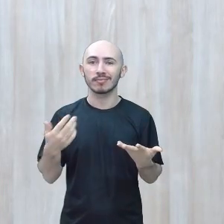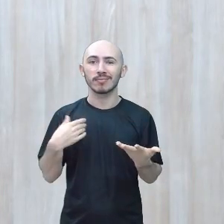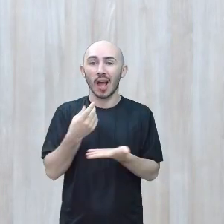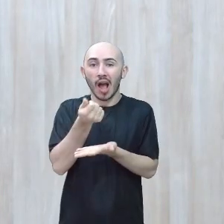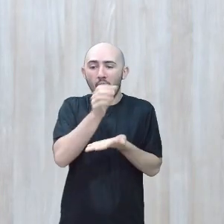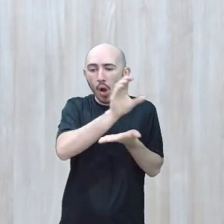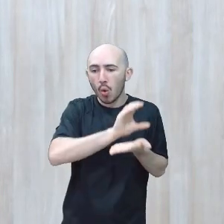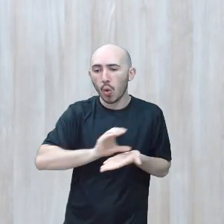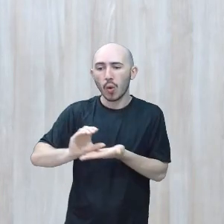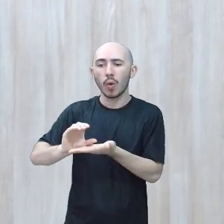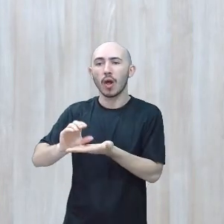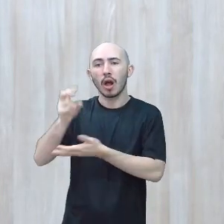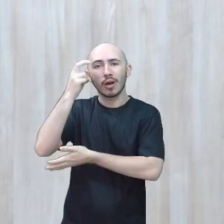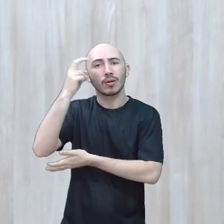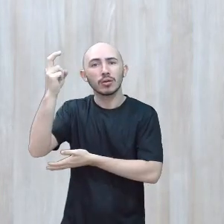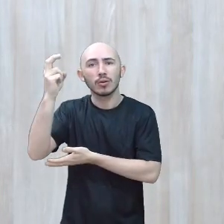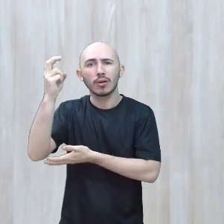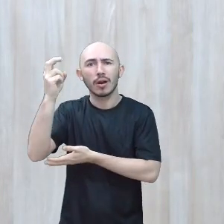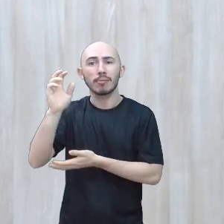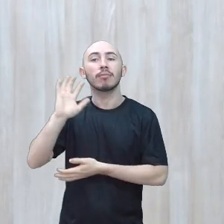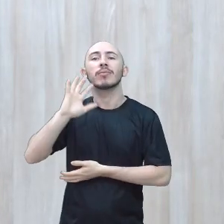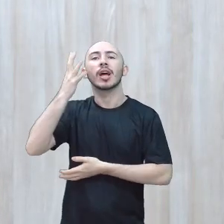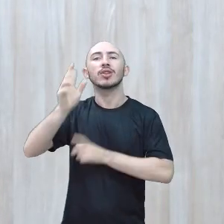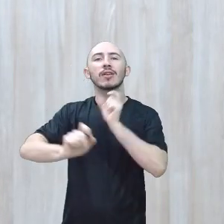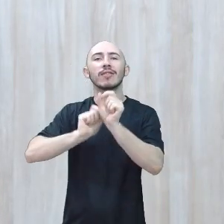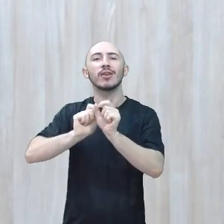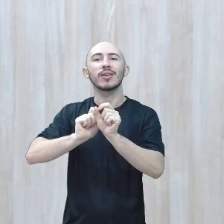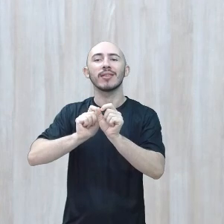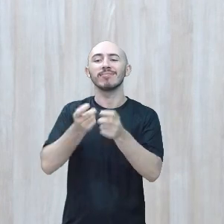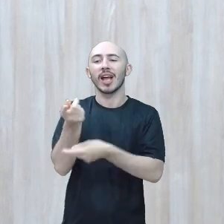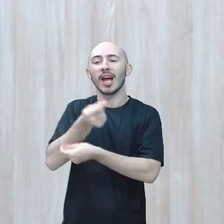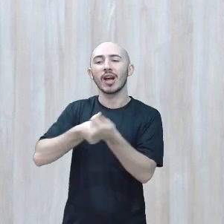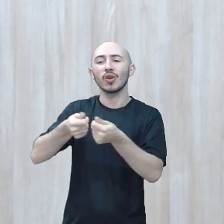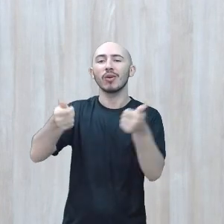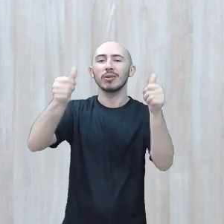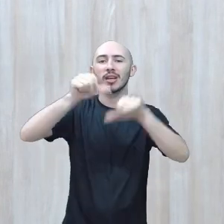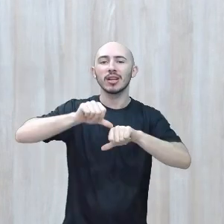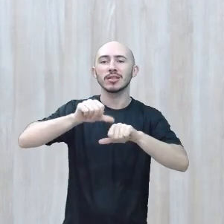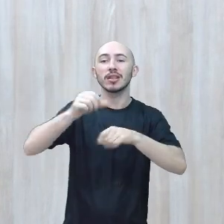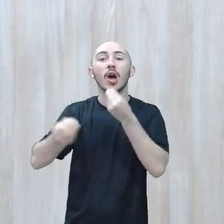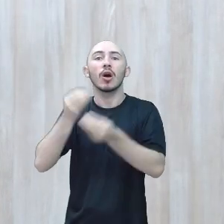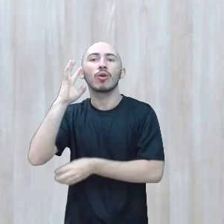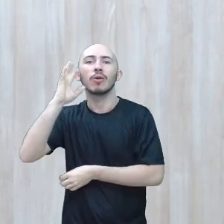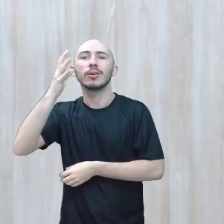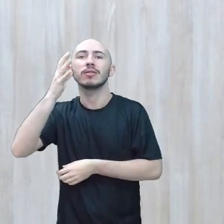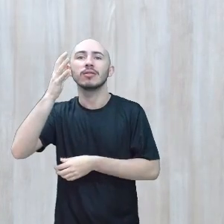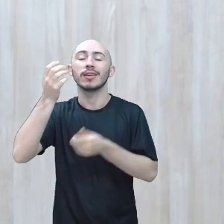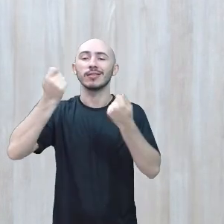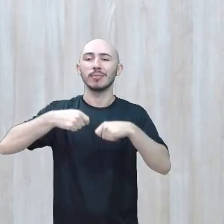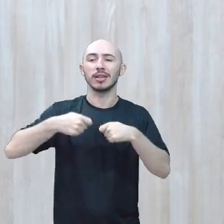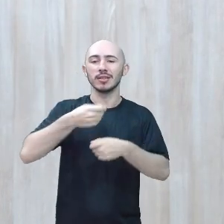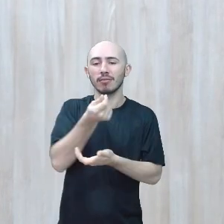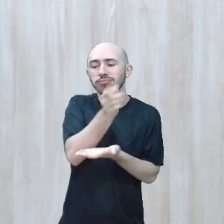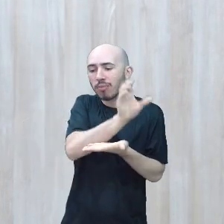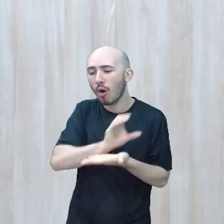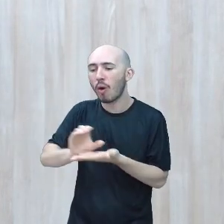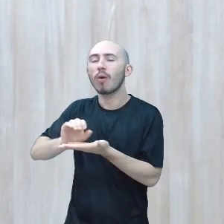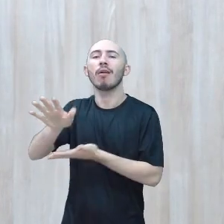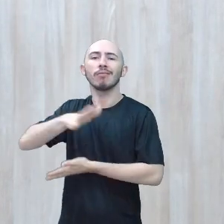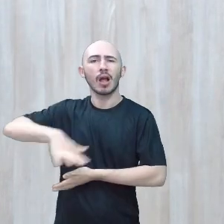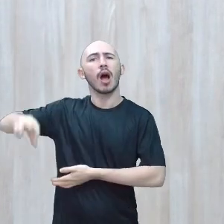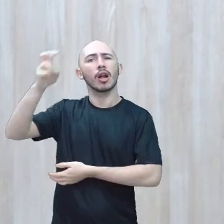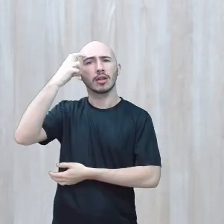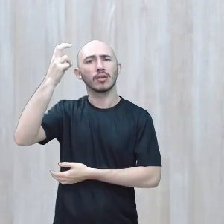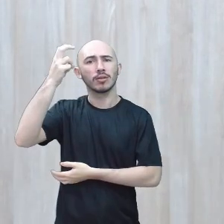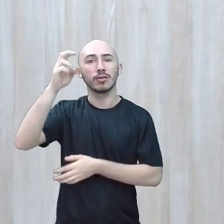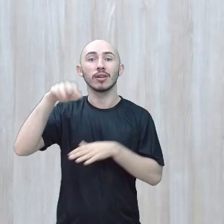para sair de uma crise econômica. Vê, imagina só a gente investindo no brega e no funk para sair da crise. Ô, rapaz, é